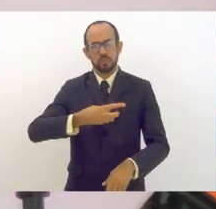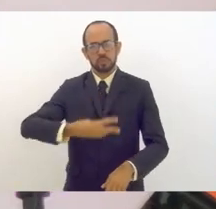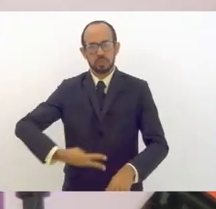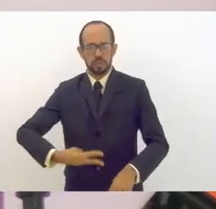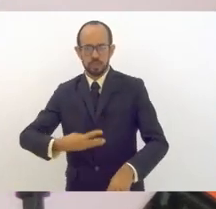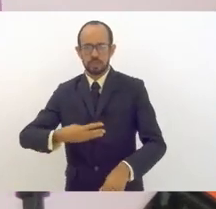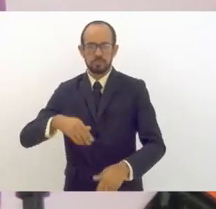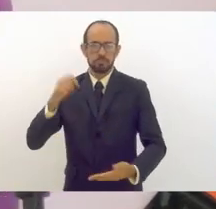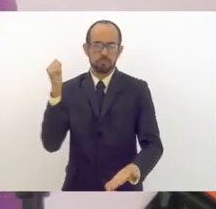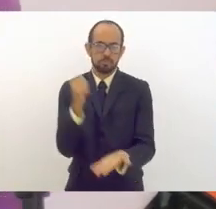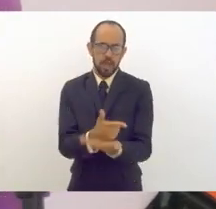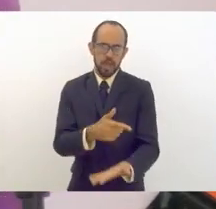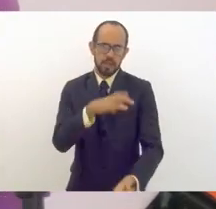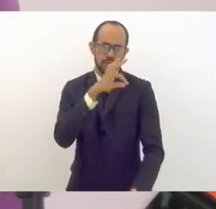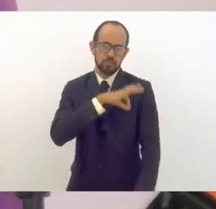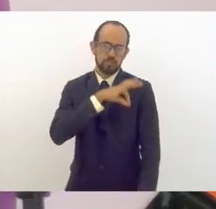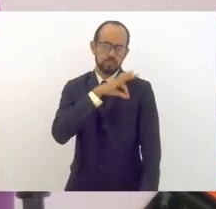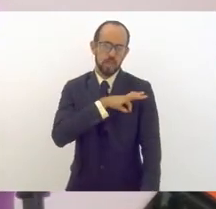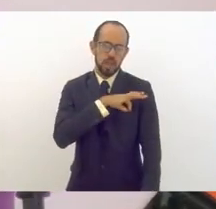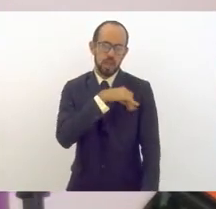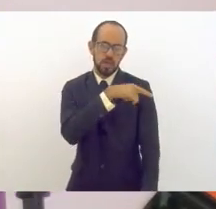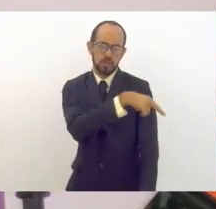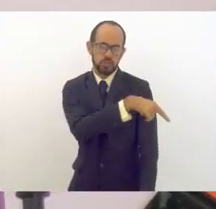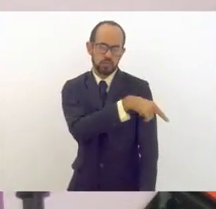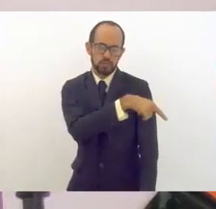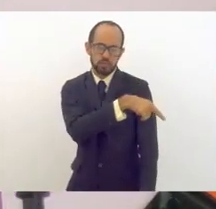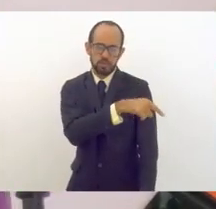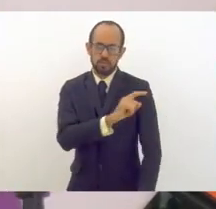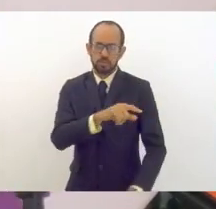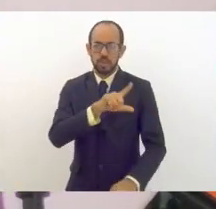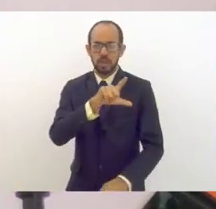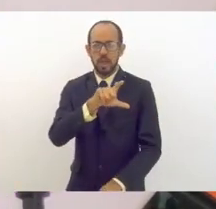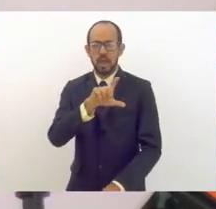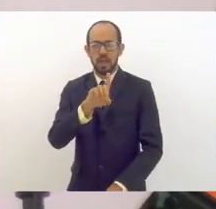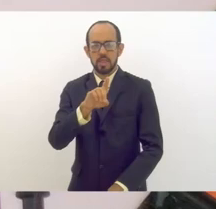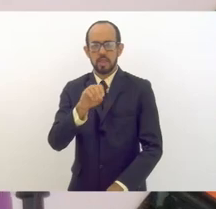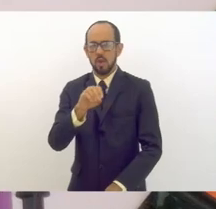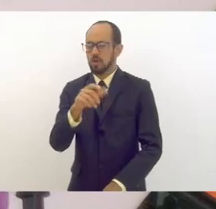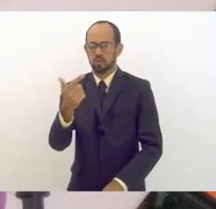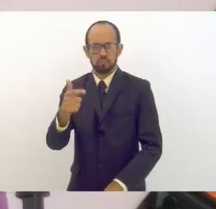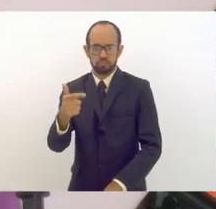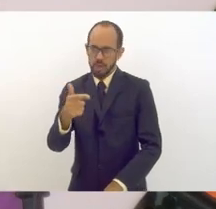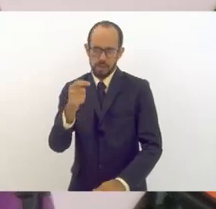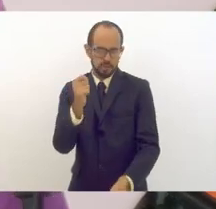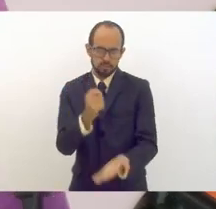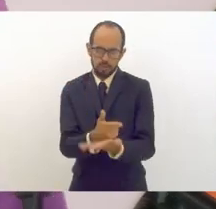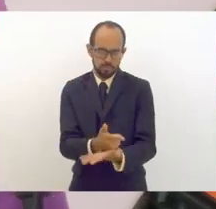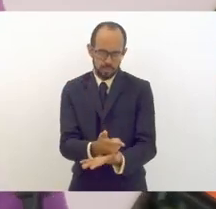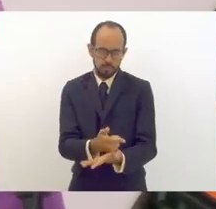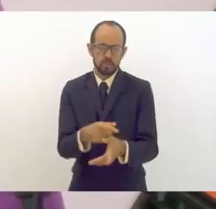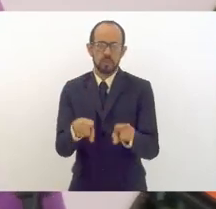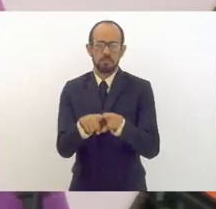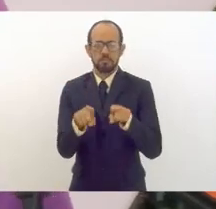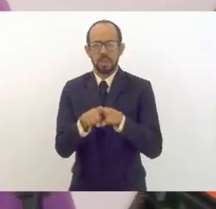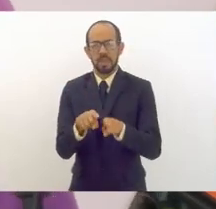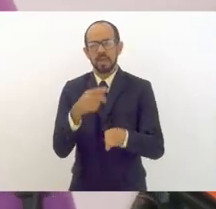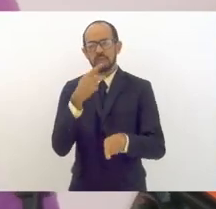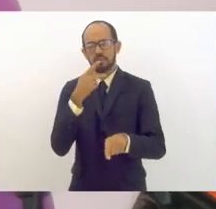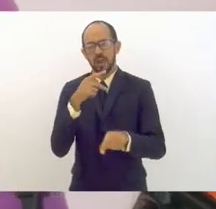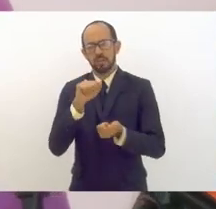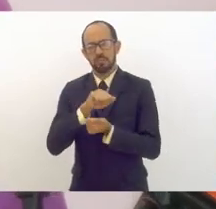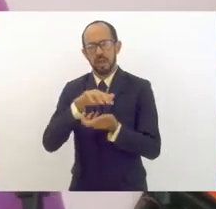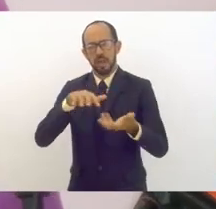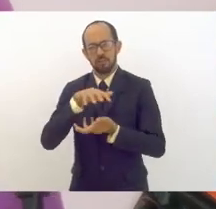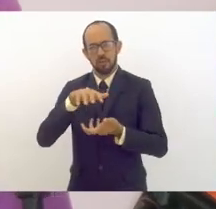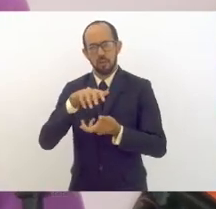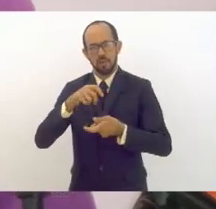na lei orçamentária que ele manda para casa, não tem orçamento para a lei do piso. E, por outro lado, fala genericamente de uma reforma administrativa e